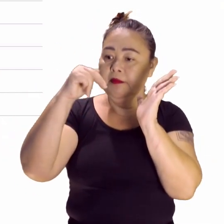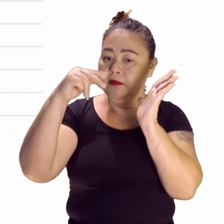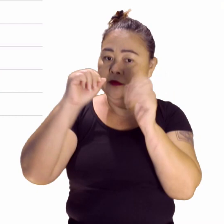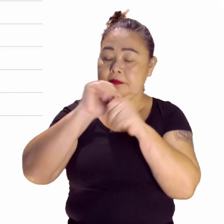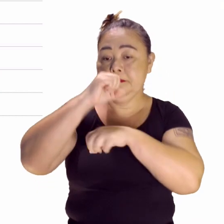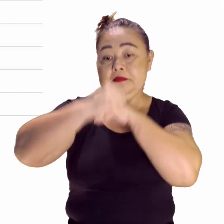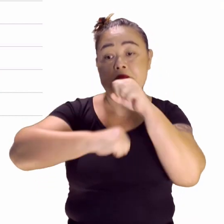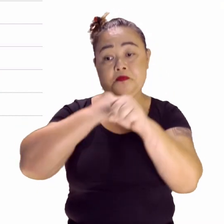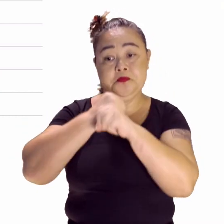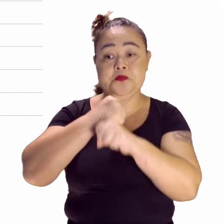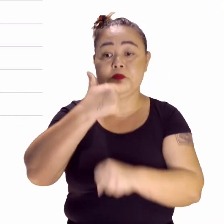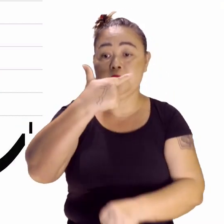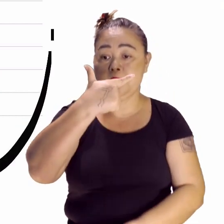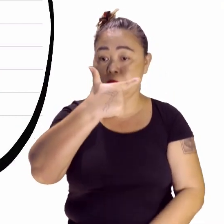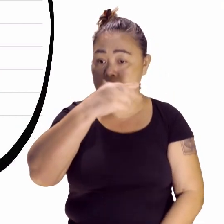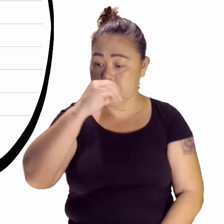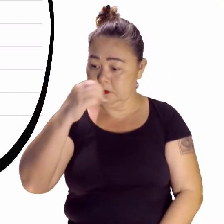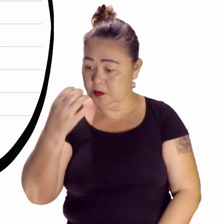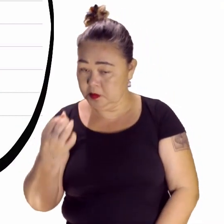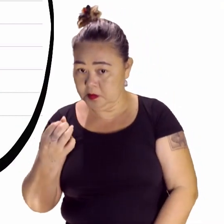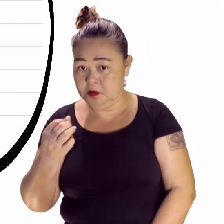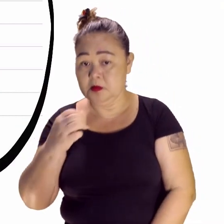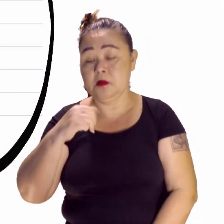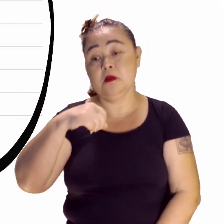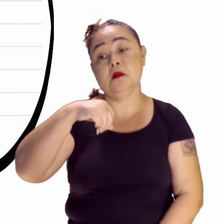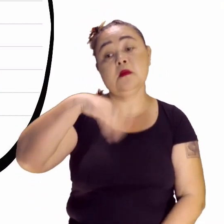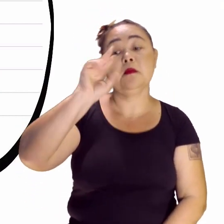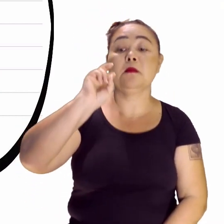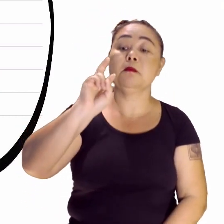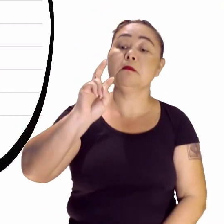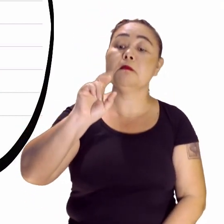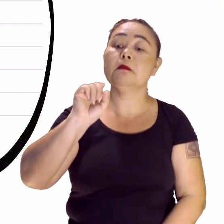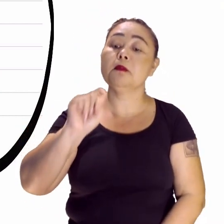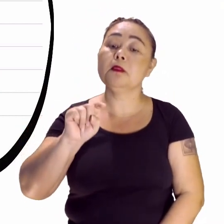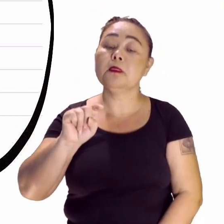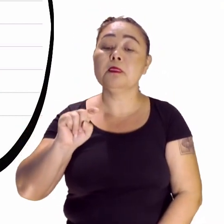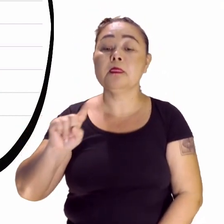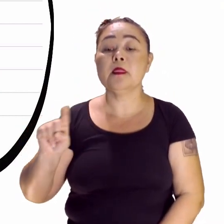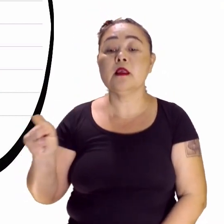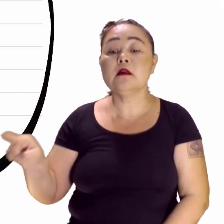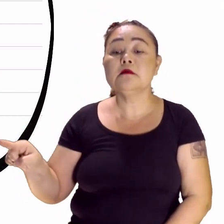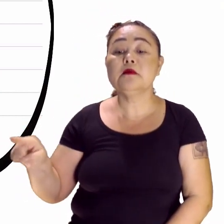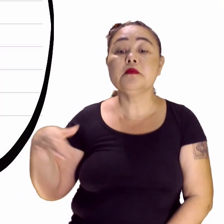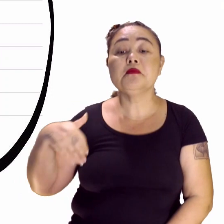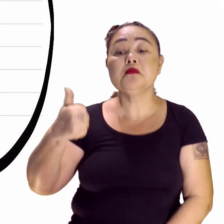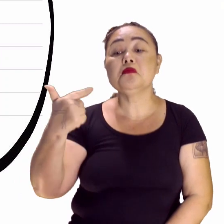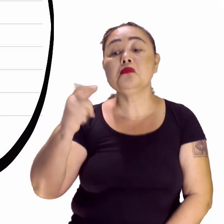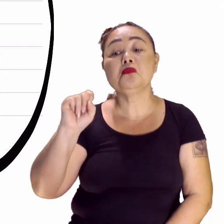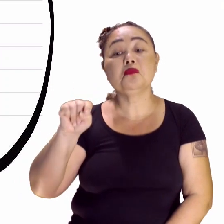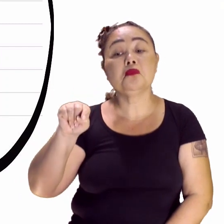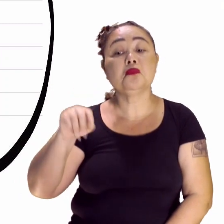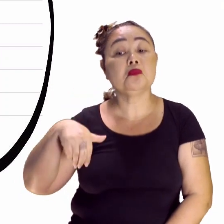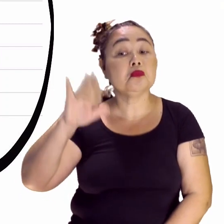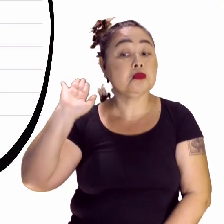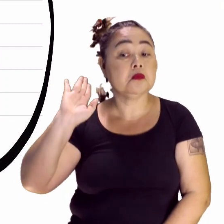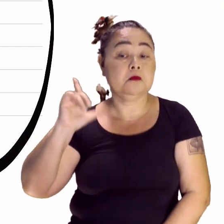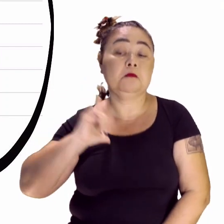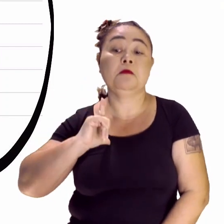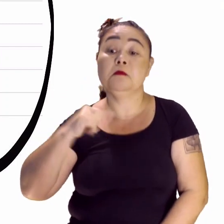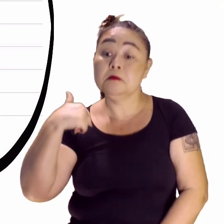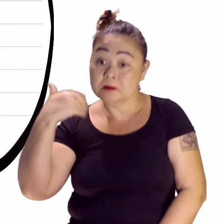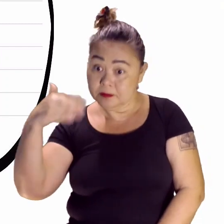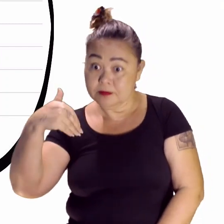mil. Em 2017 é mais de 12 mil. E a tendência? É ter mais ou menos, Rogério?